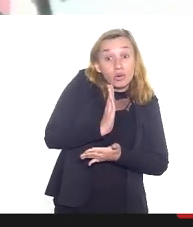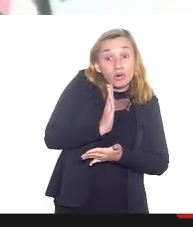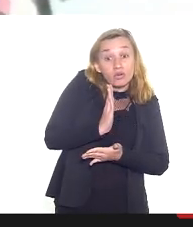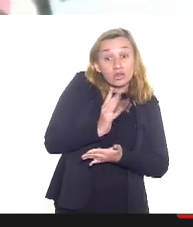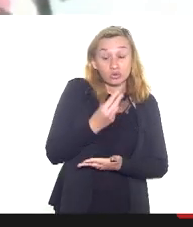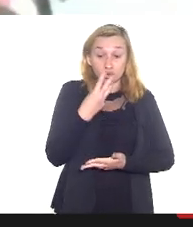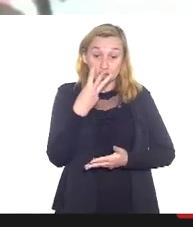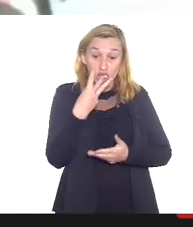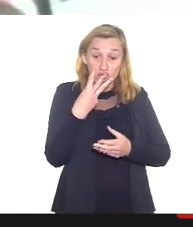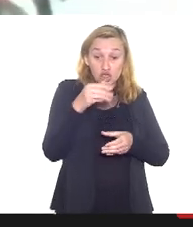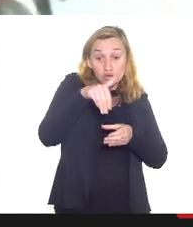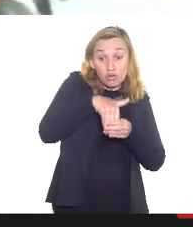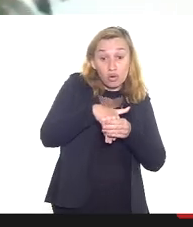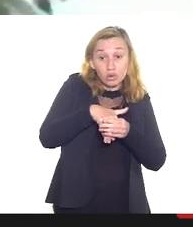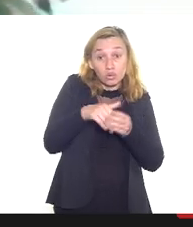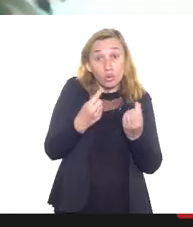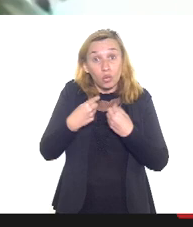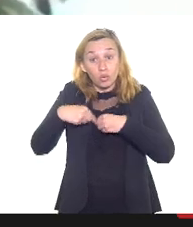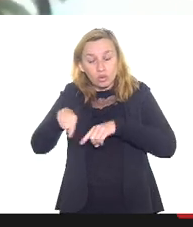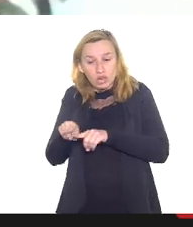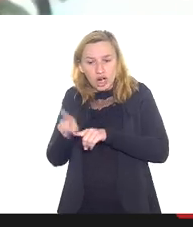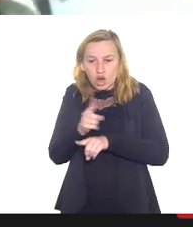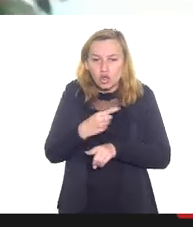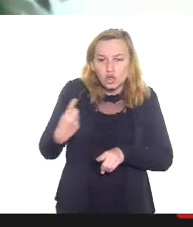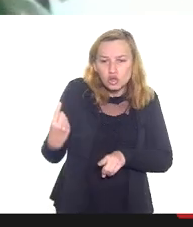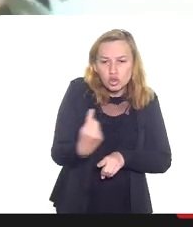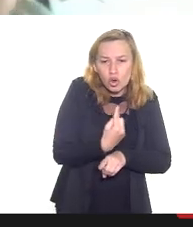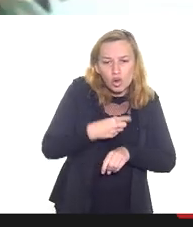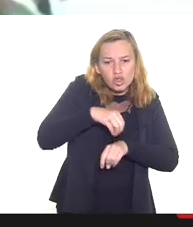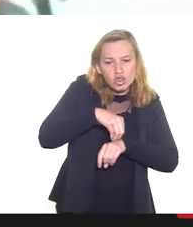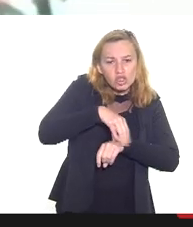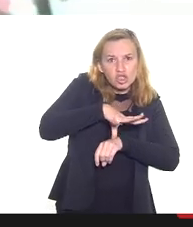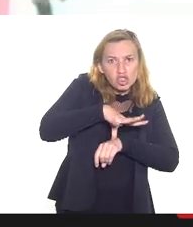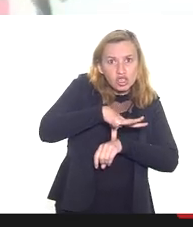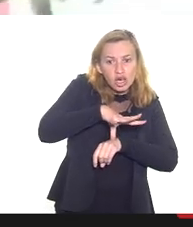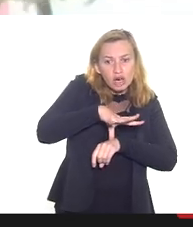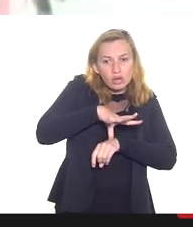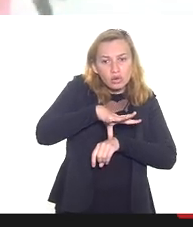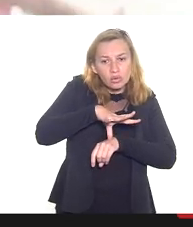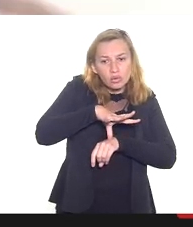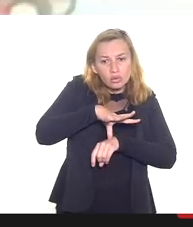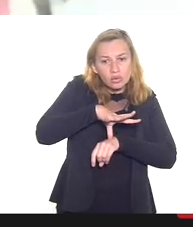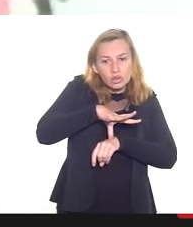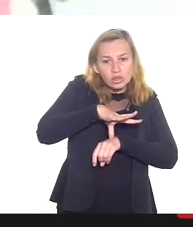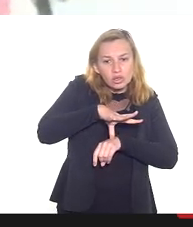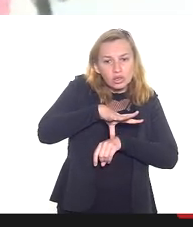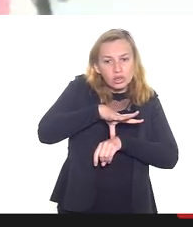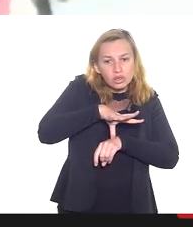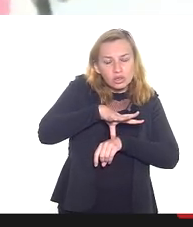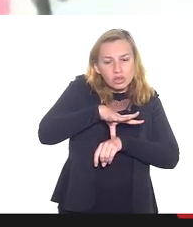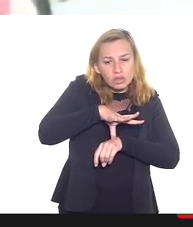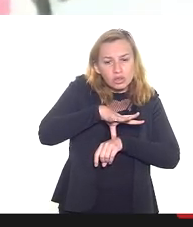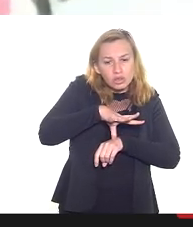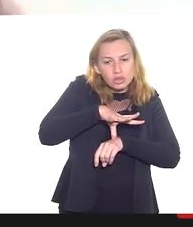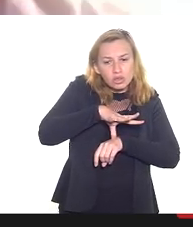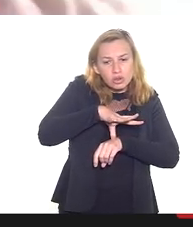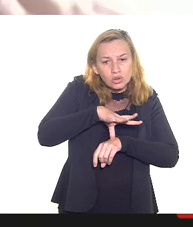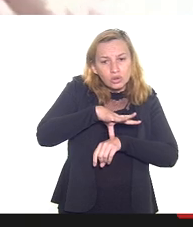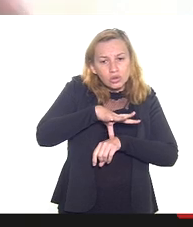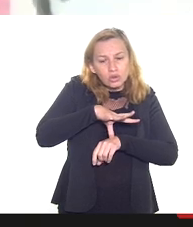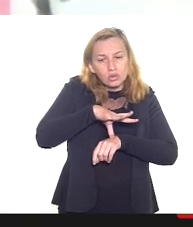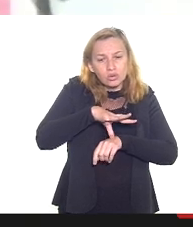3 votos contrários, nós indicamos que um grande ponto a